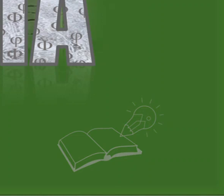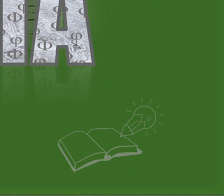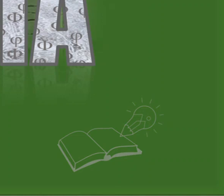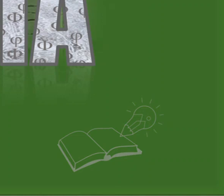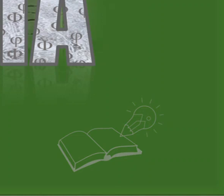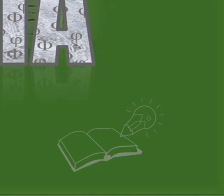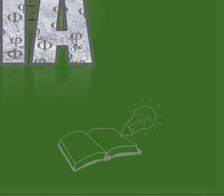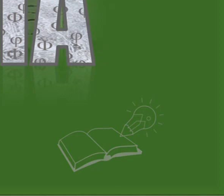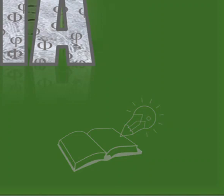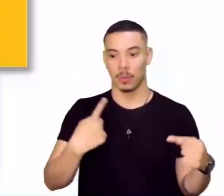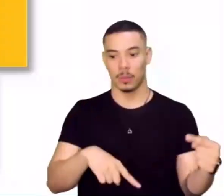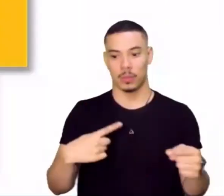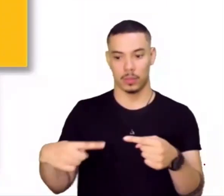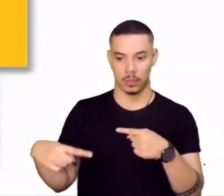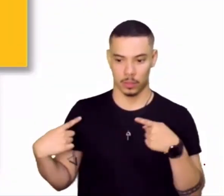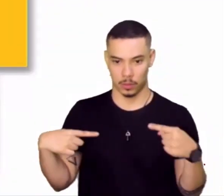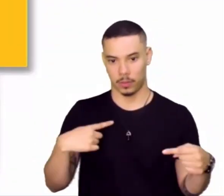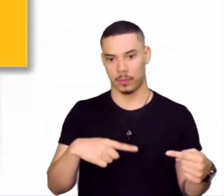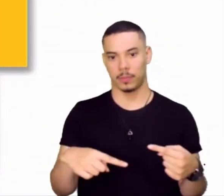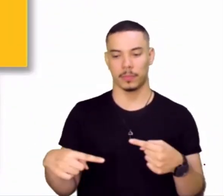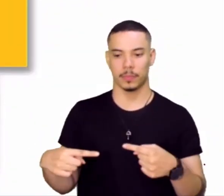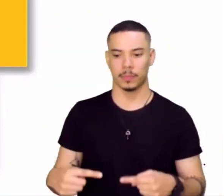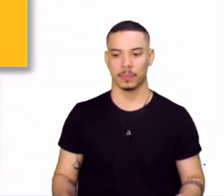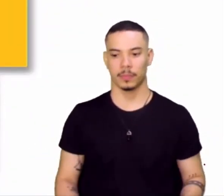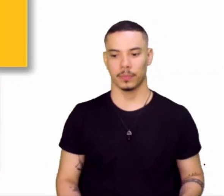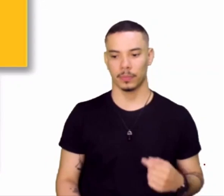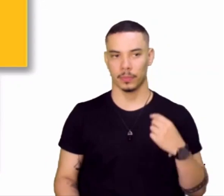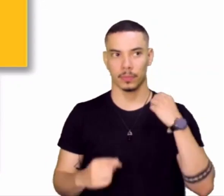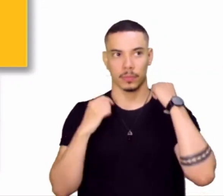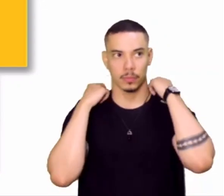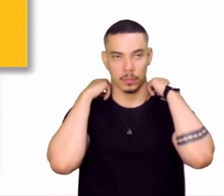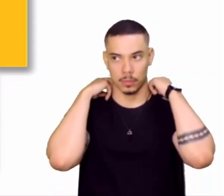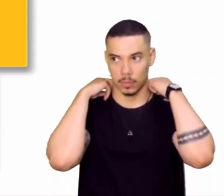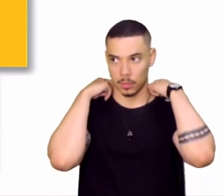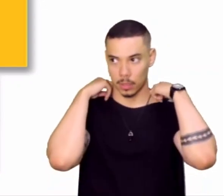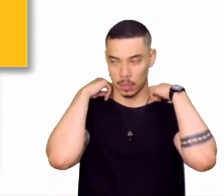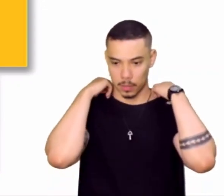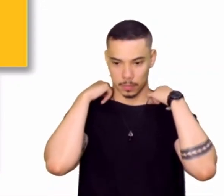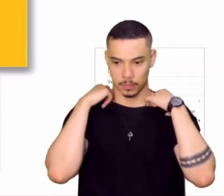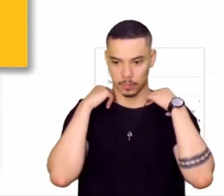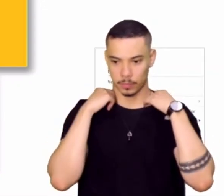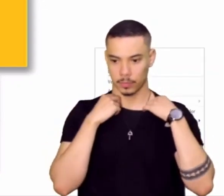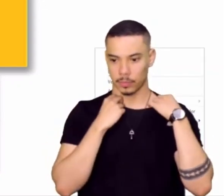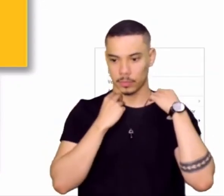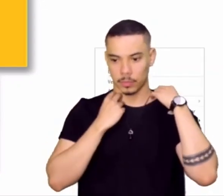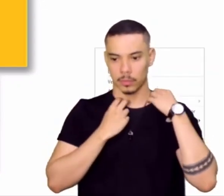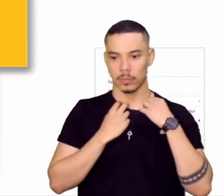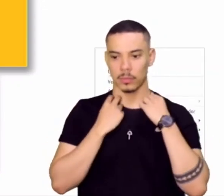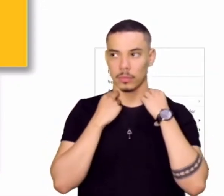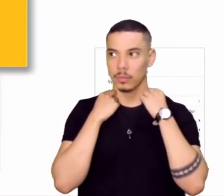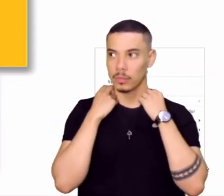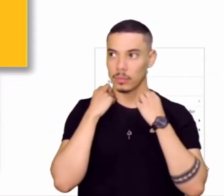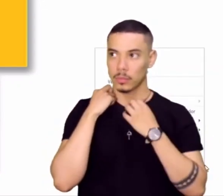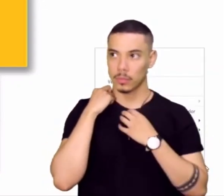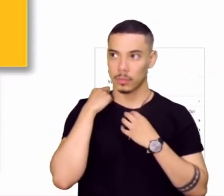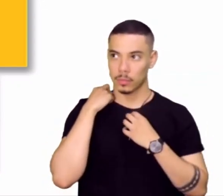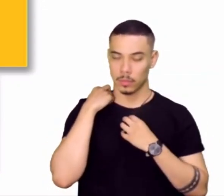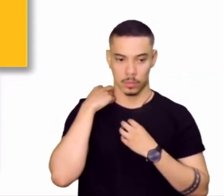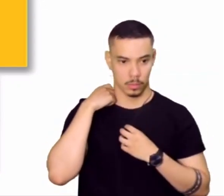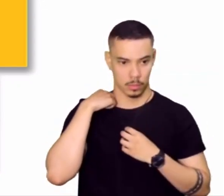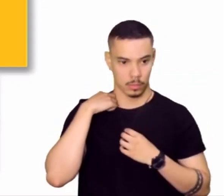da política, não é verdade? Olha só, gente. Hoje nós temos a filosofia